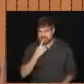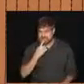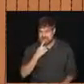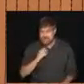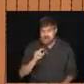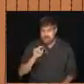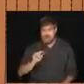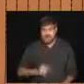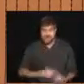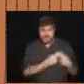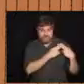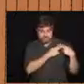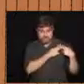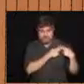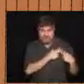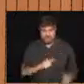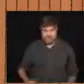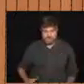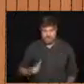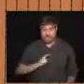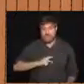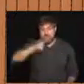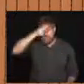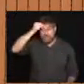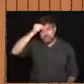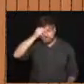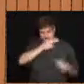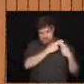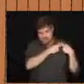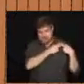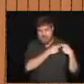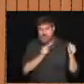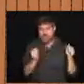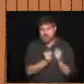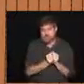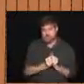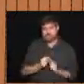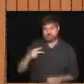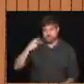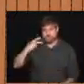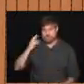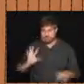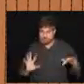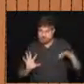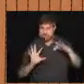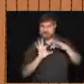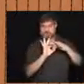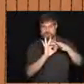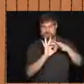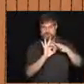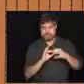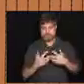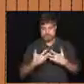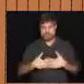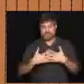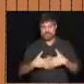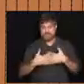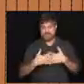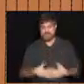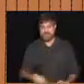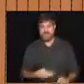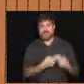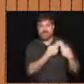governo da cidade ele é exercido pelo Poder Executivo e Poder Legislativo. Então, ele